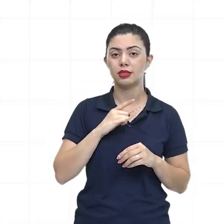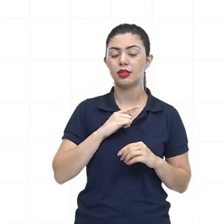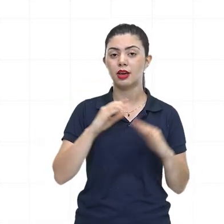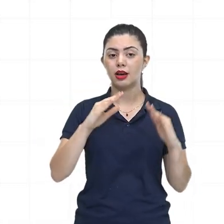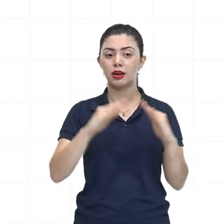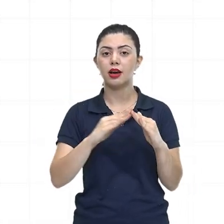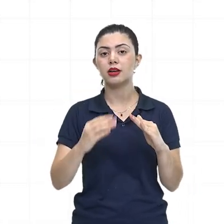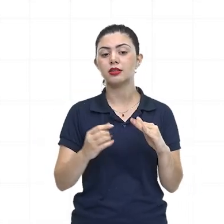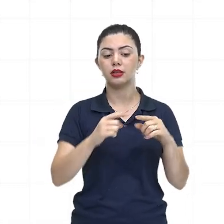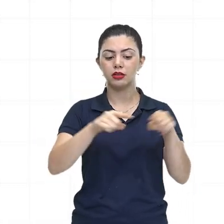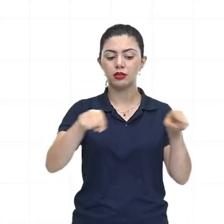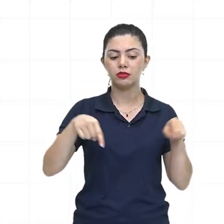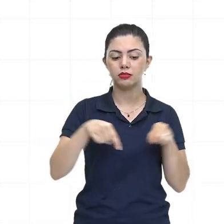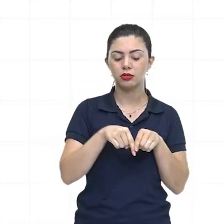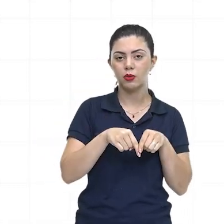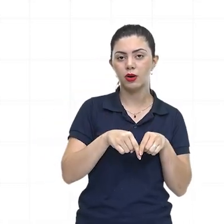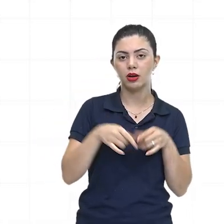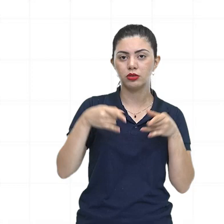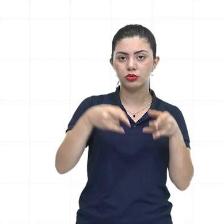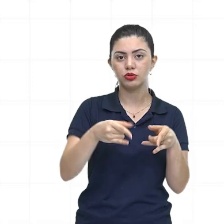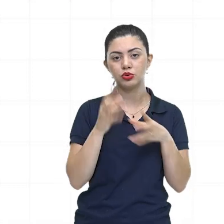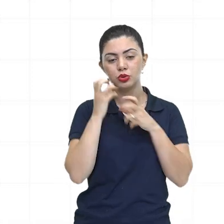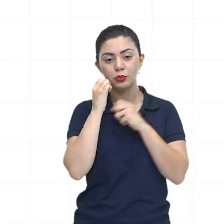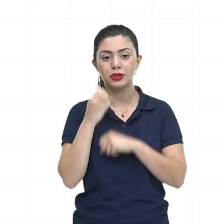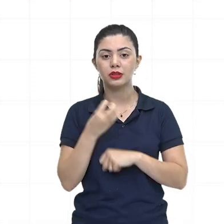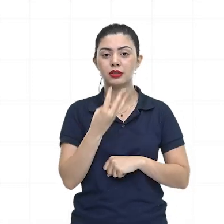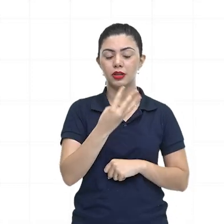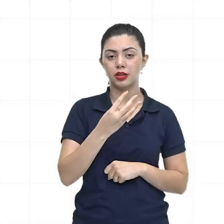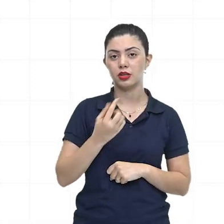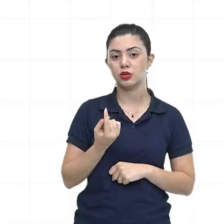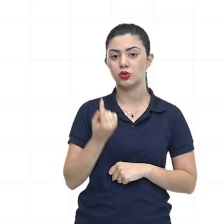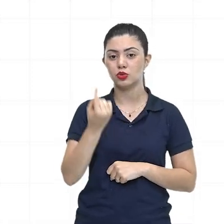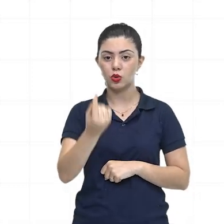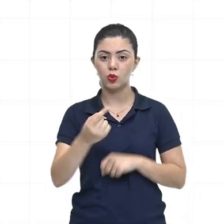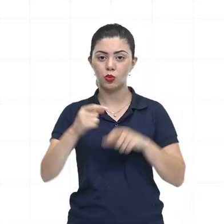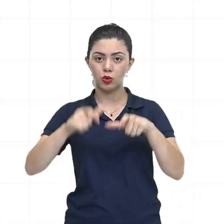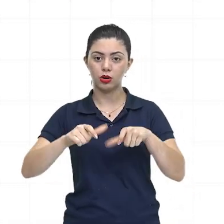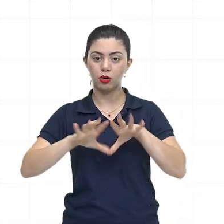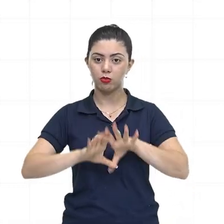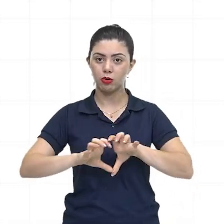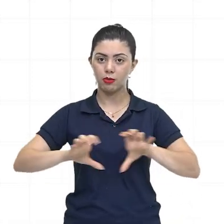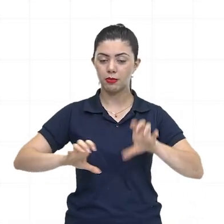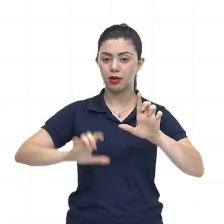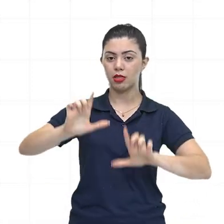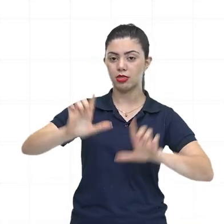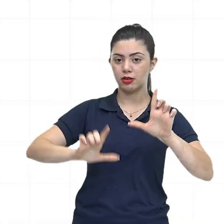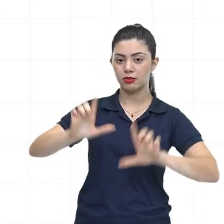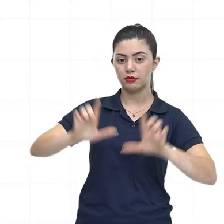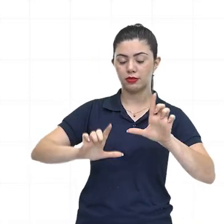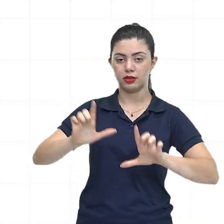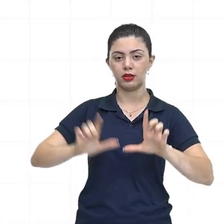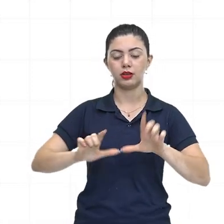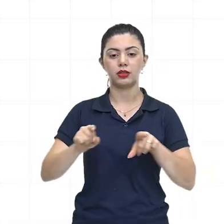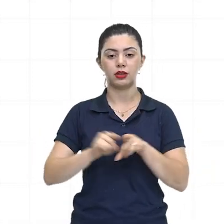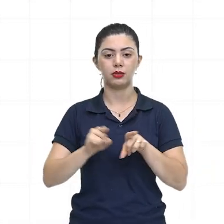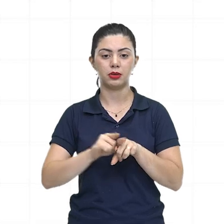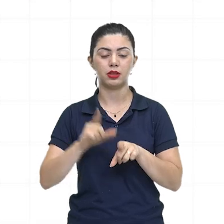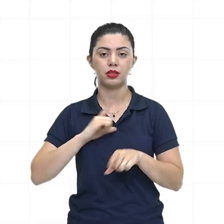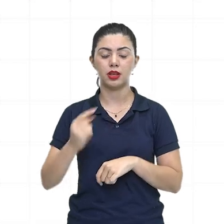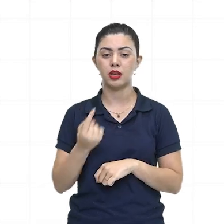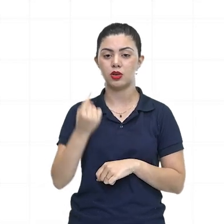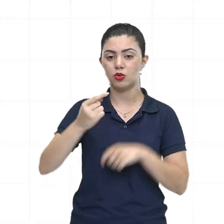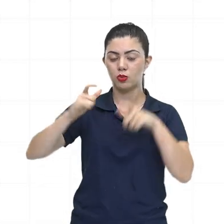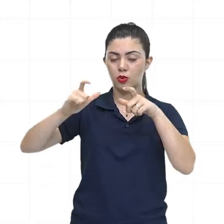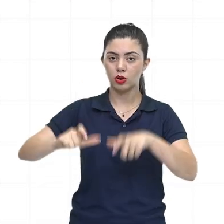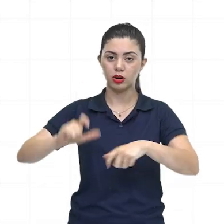quartos, uma sala de TV, uma cozinha conjugada com a sala de jantar, que foi o que nós vimos aqui, né?